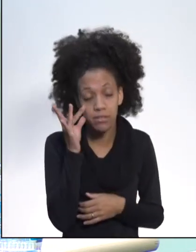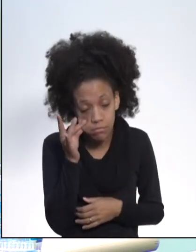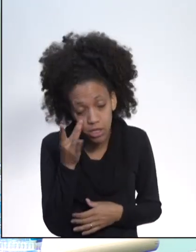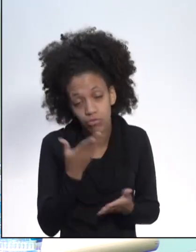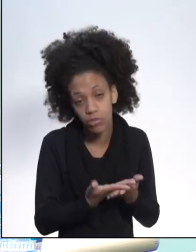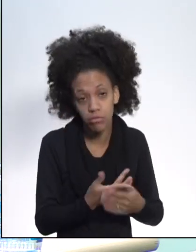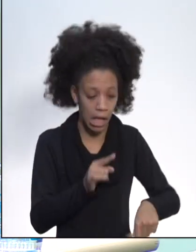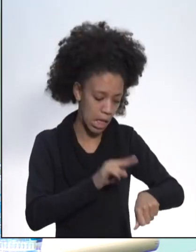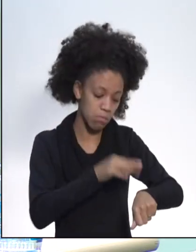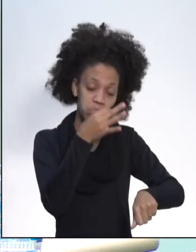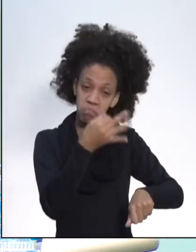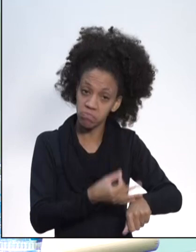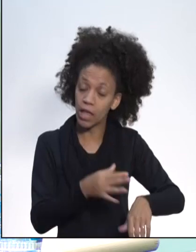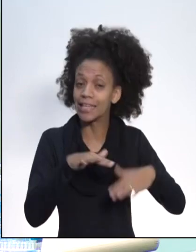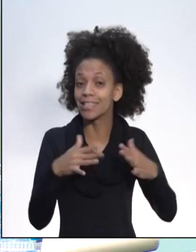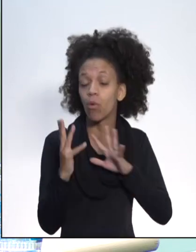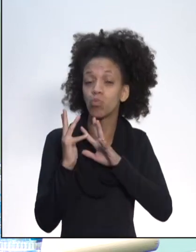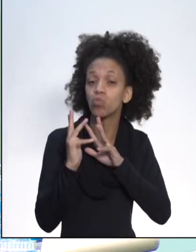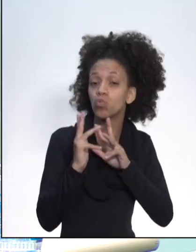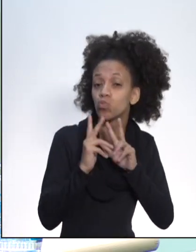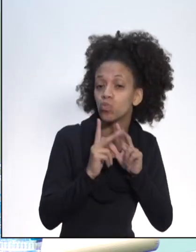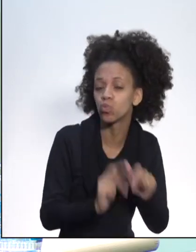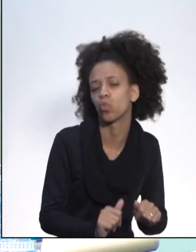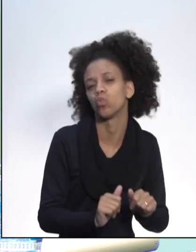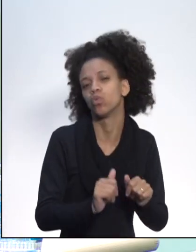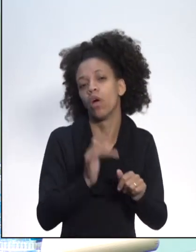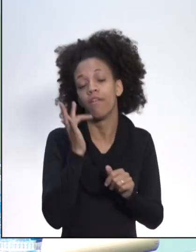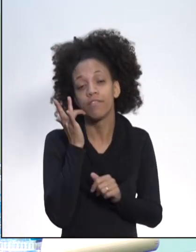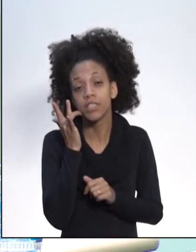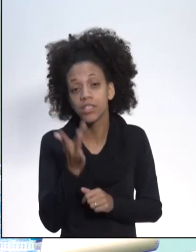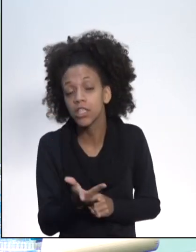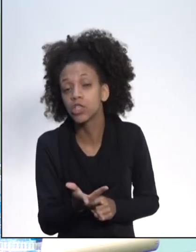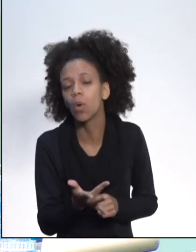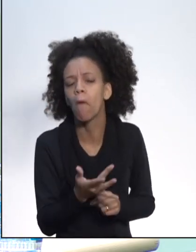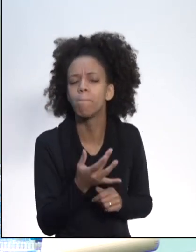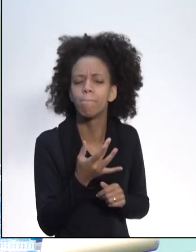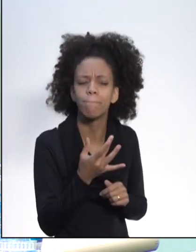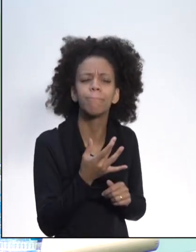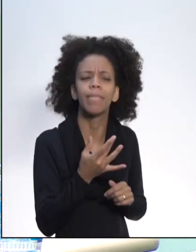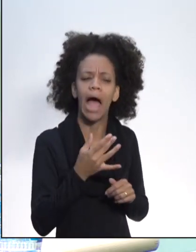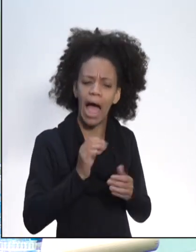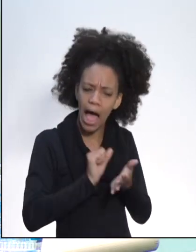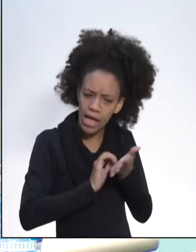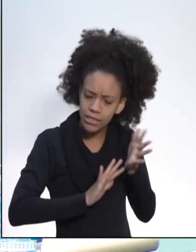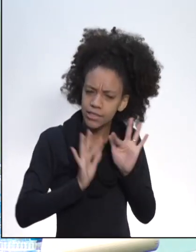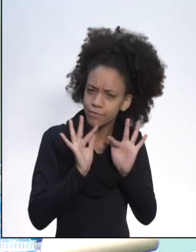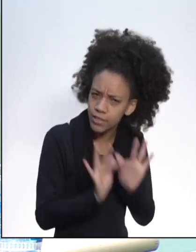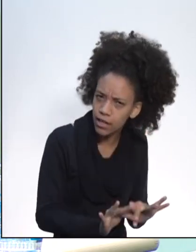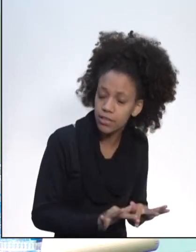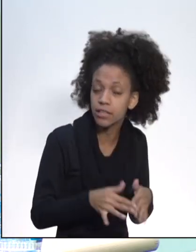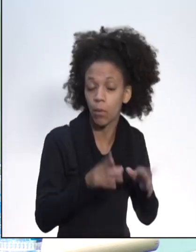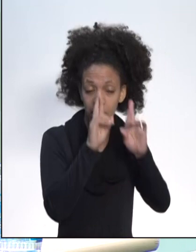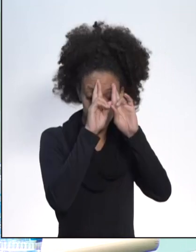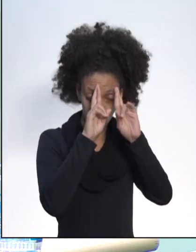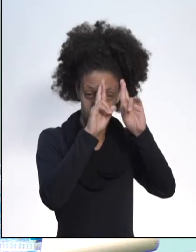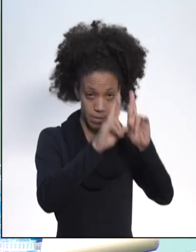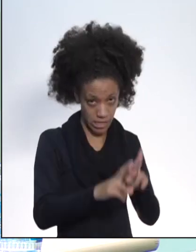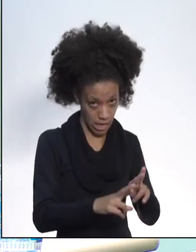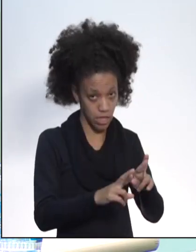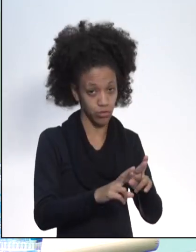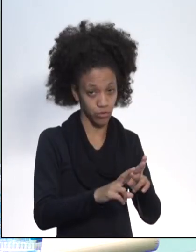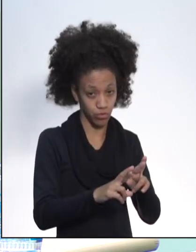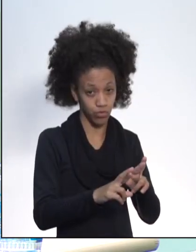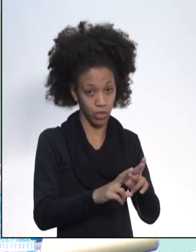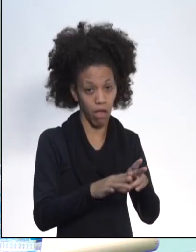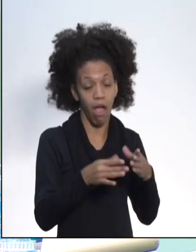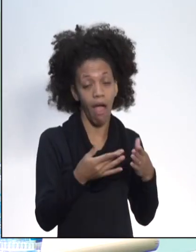ser pontual. Então, tudo isso facilitou muito a execução das tarefas. Então, a responsabilidade